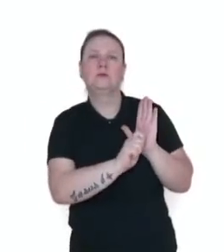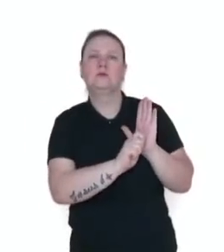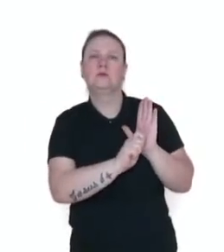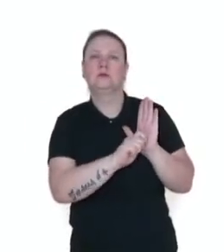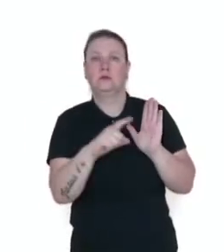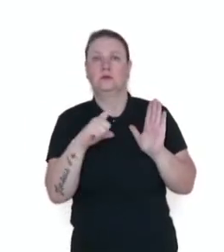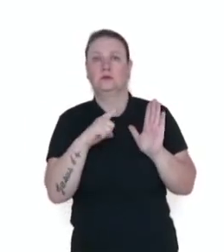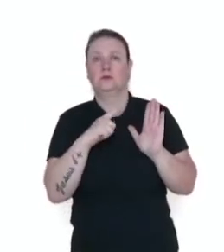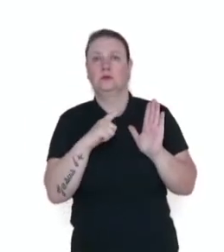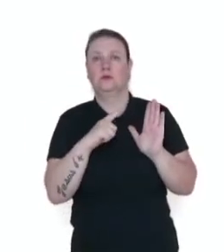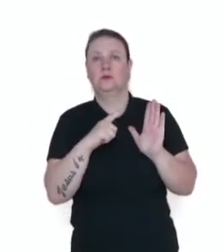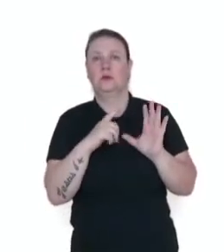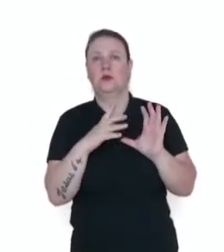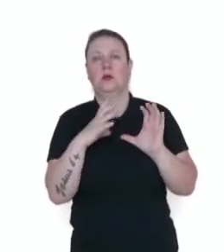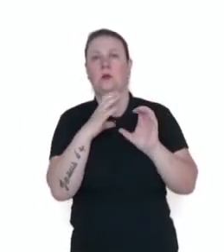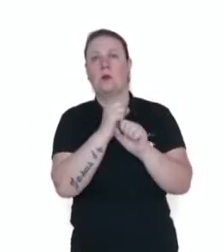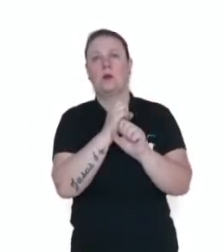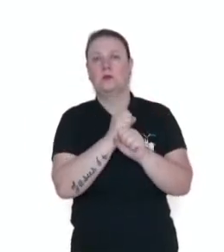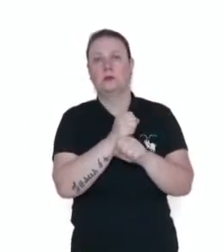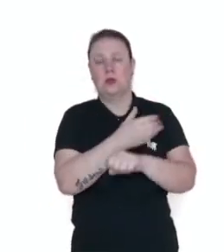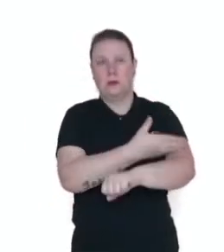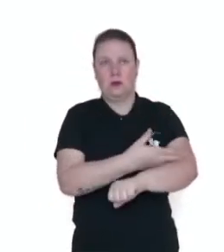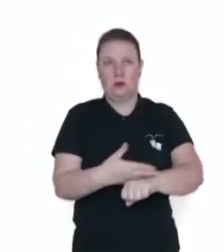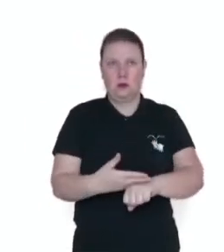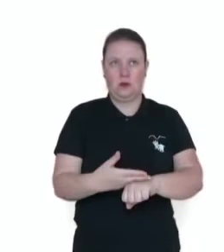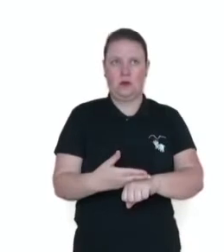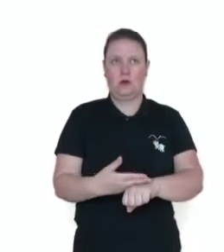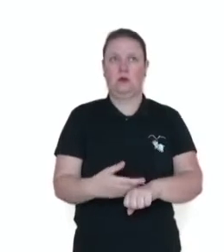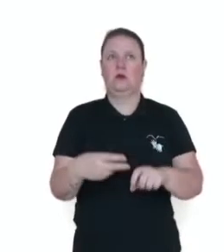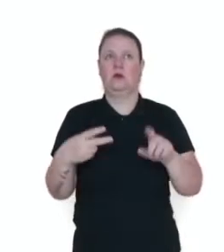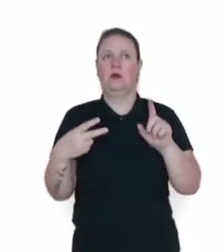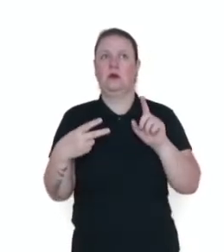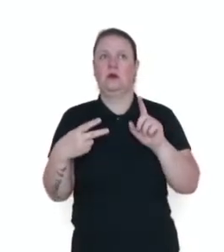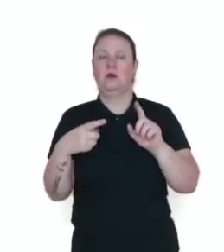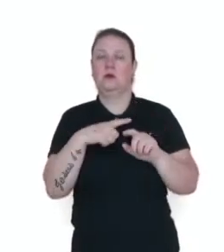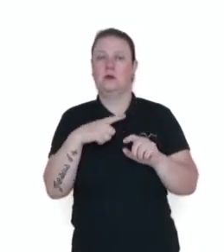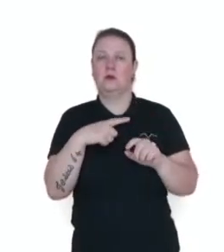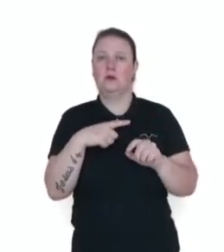autodeclara branco, cerca de 23% declaram-se pardos,